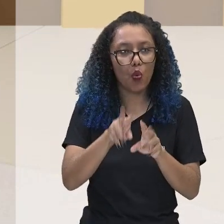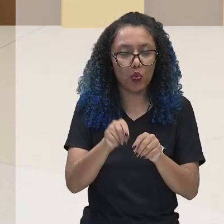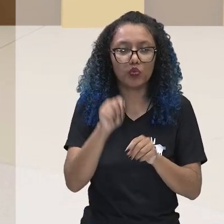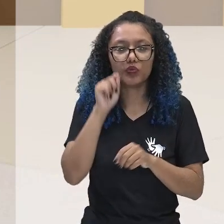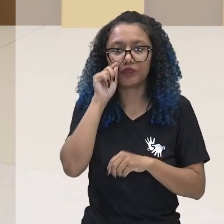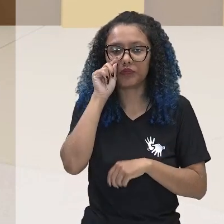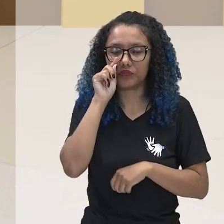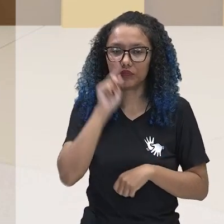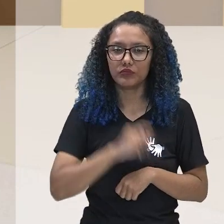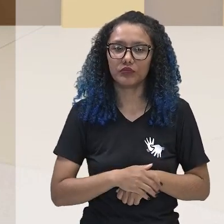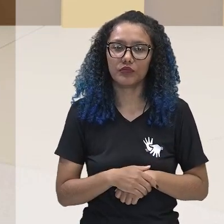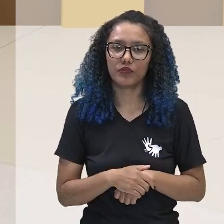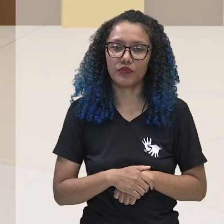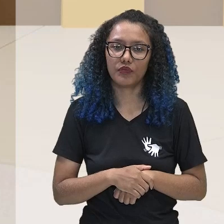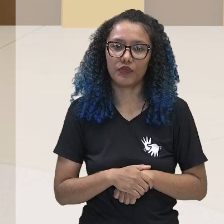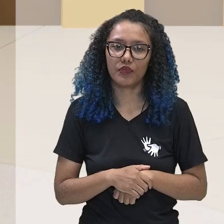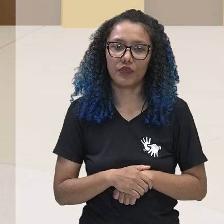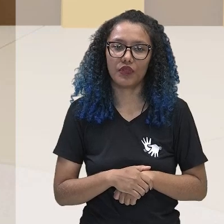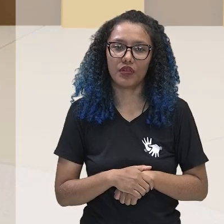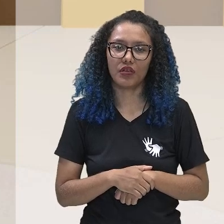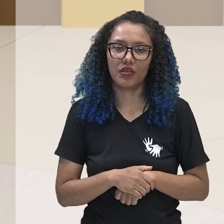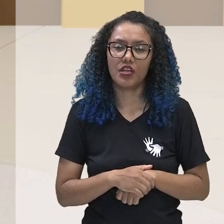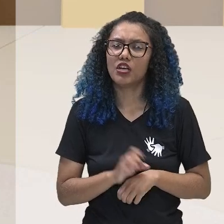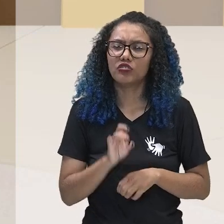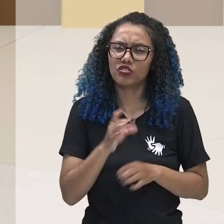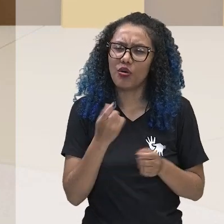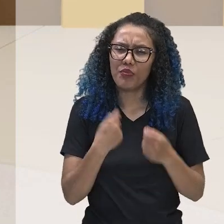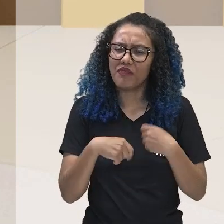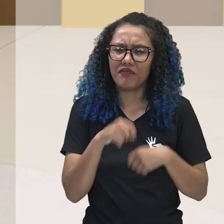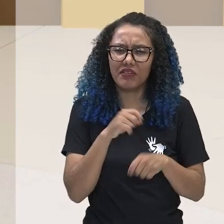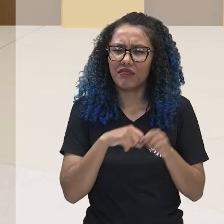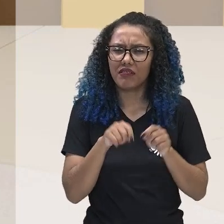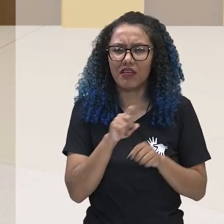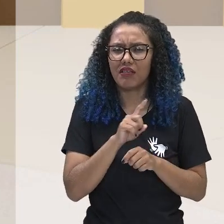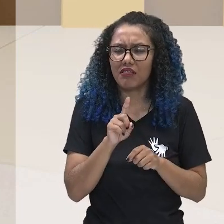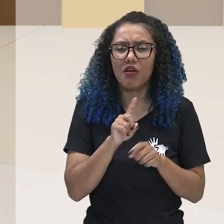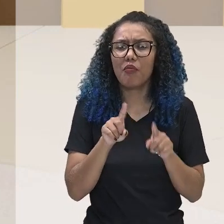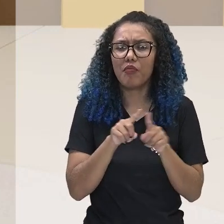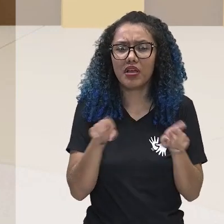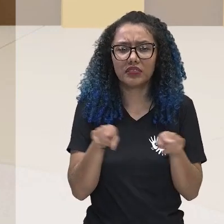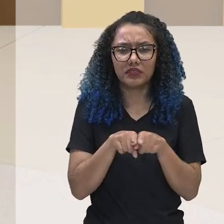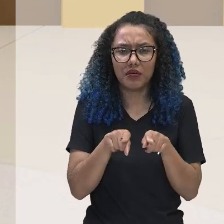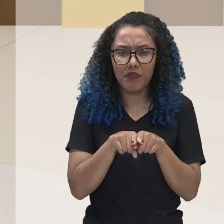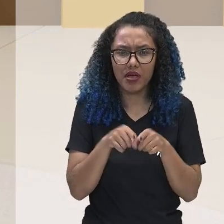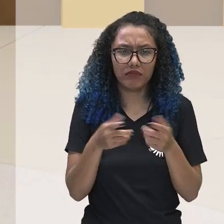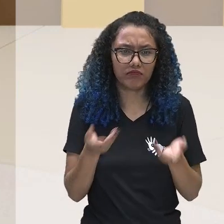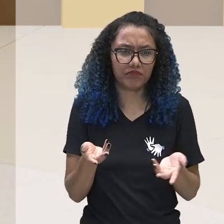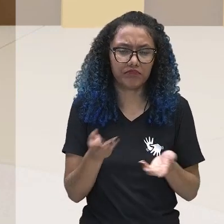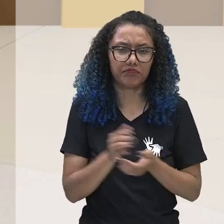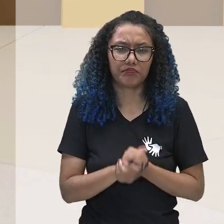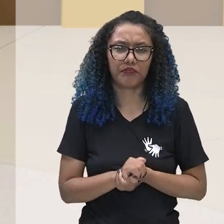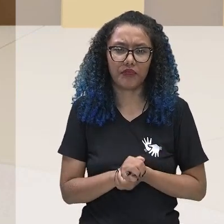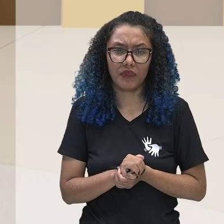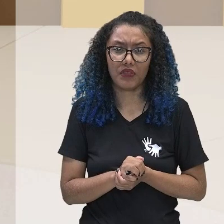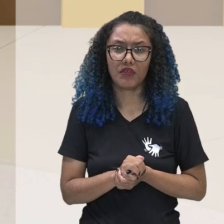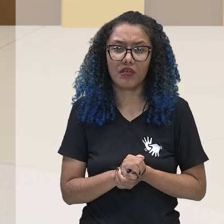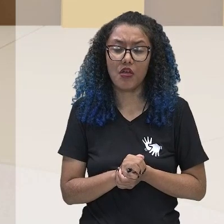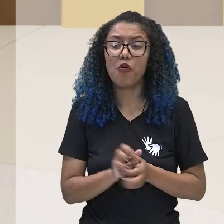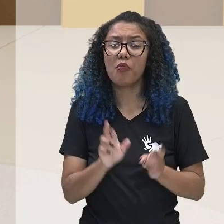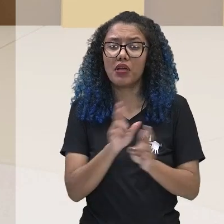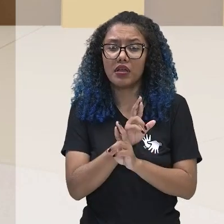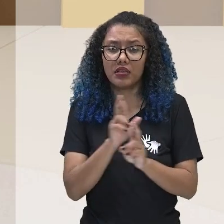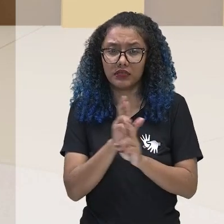só algo comercial, mas uma relação né, que terá impacto